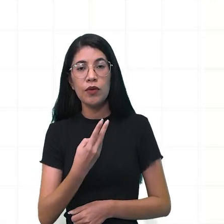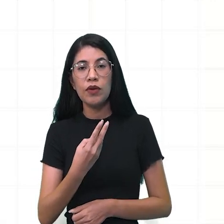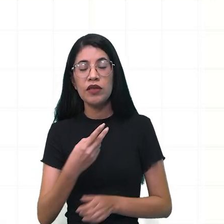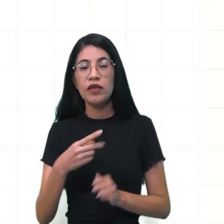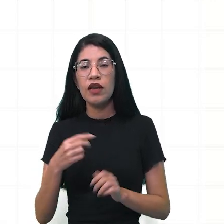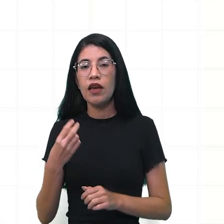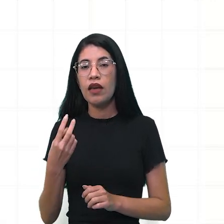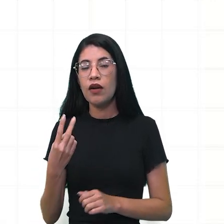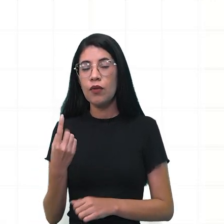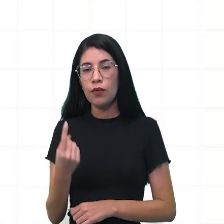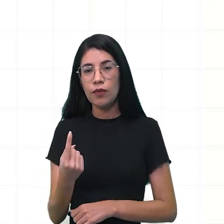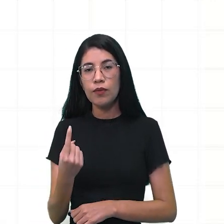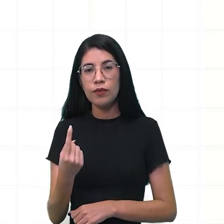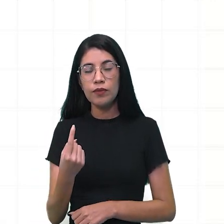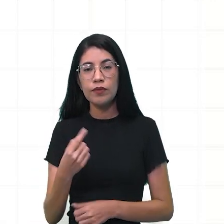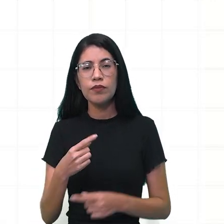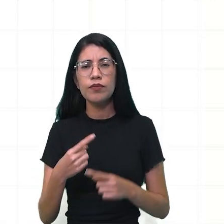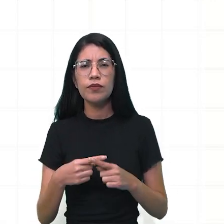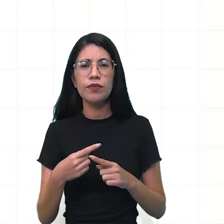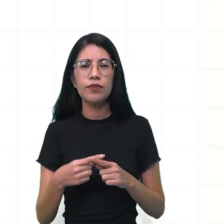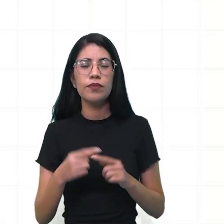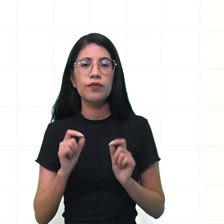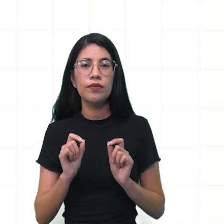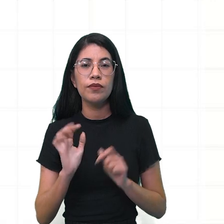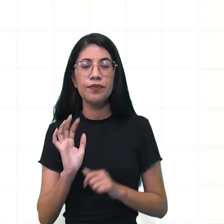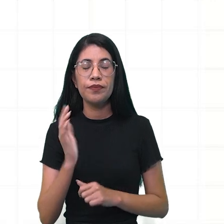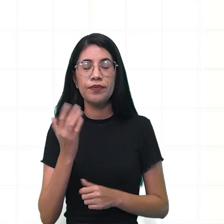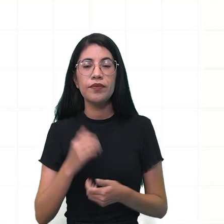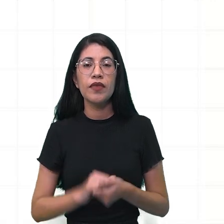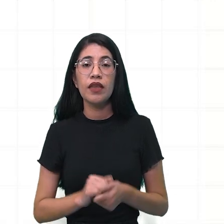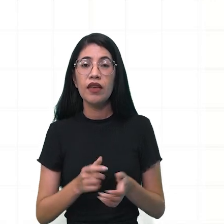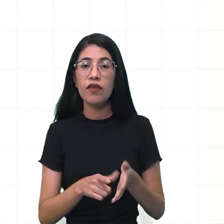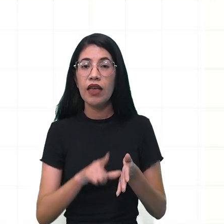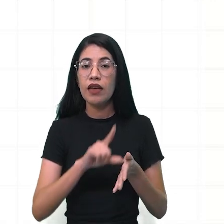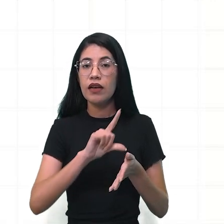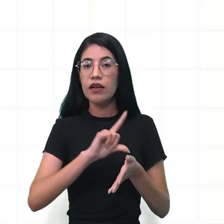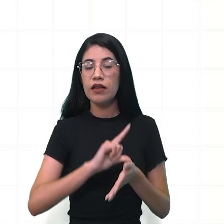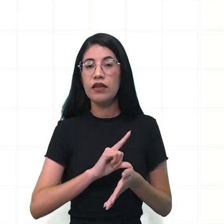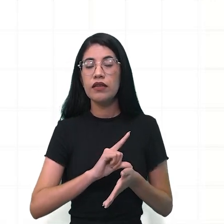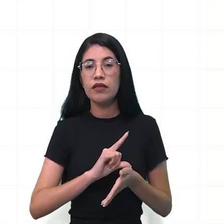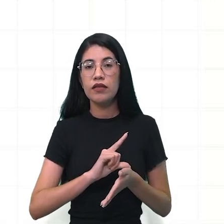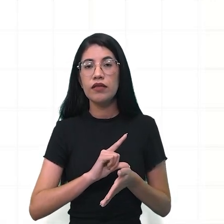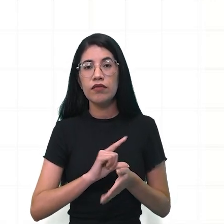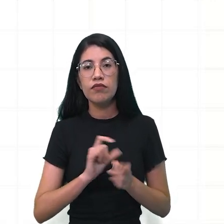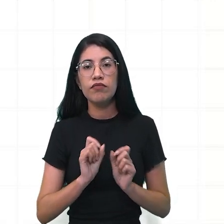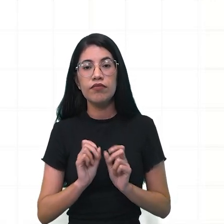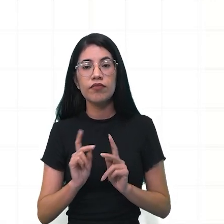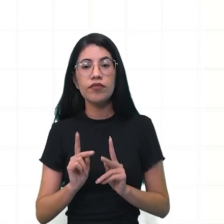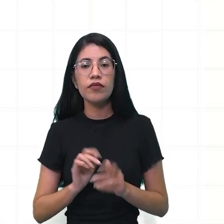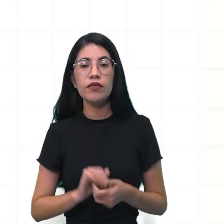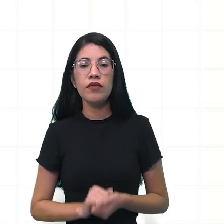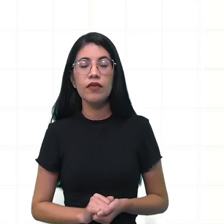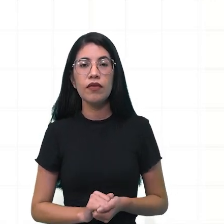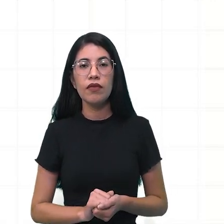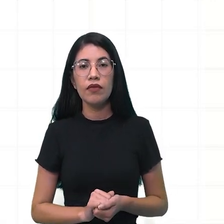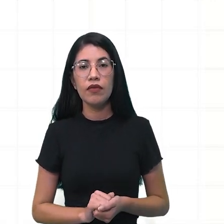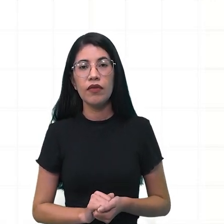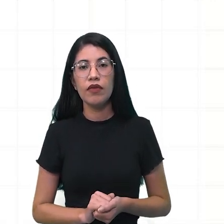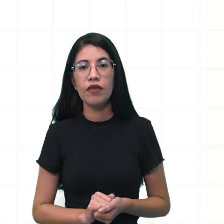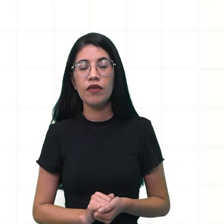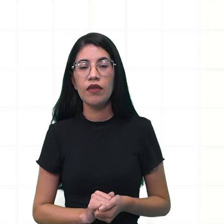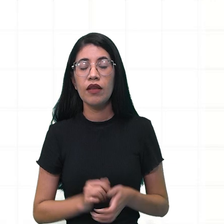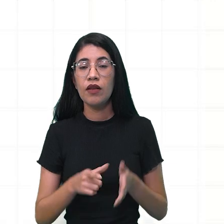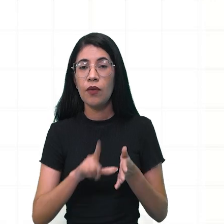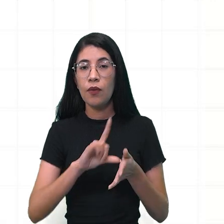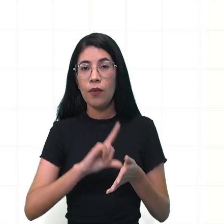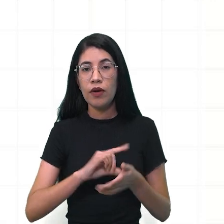1. Por quê? Porque, ó, é o que vem antes, tá certo? O antecessor